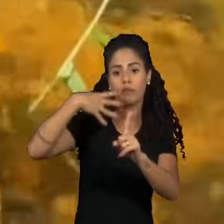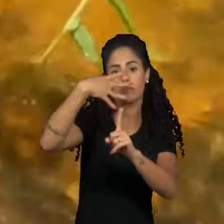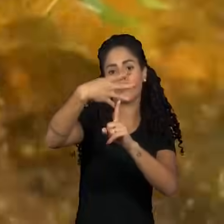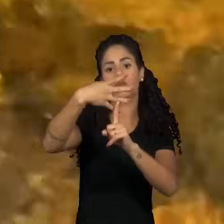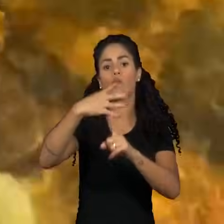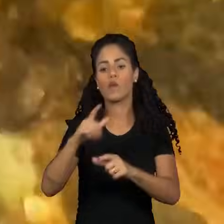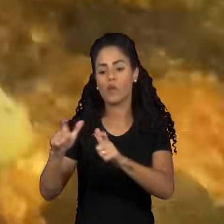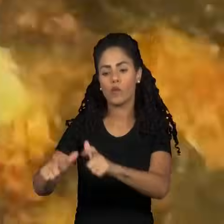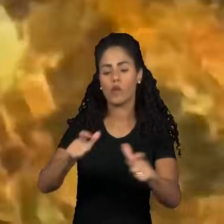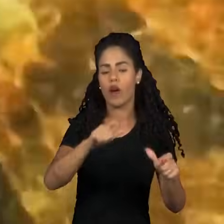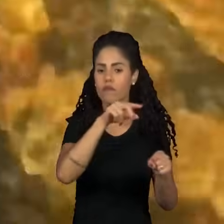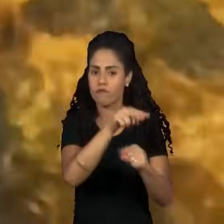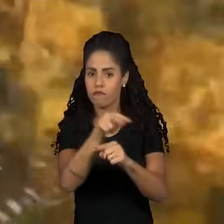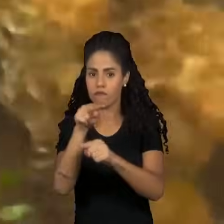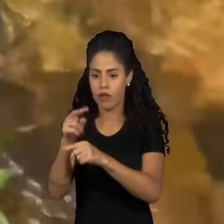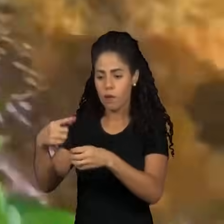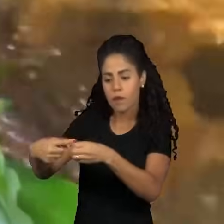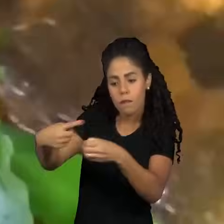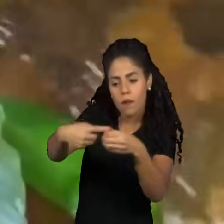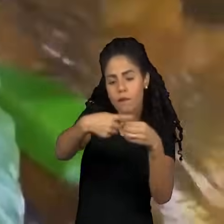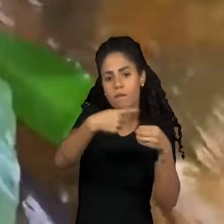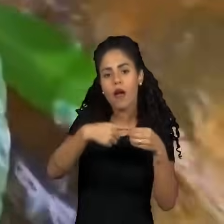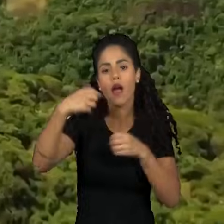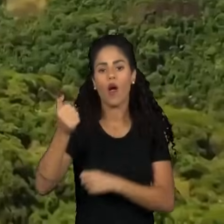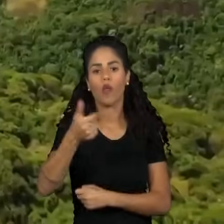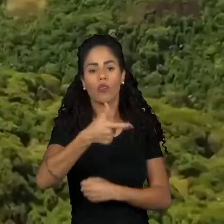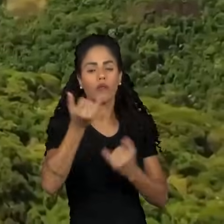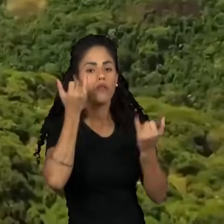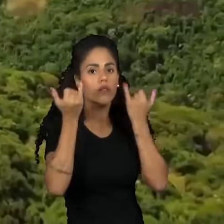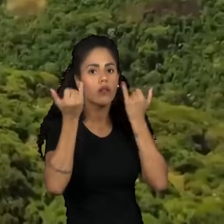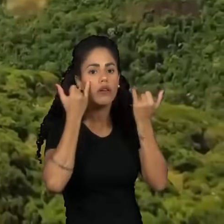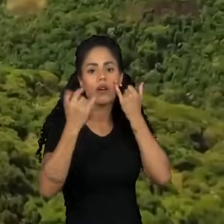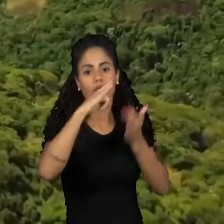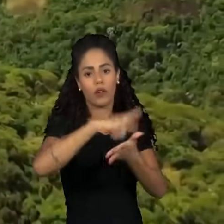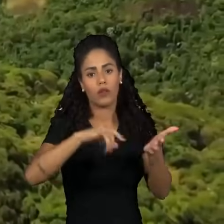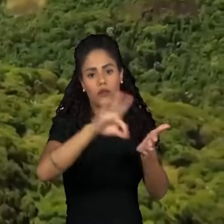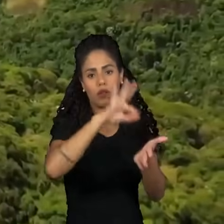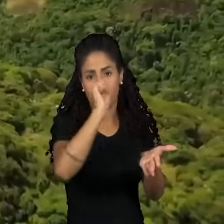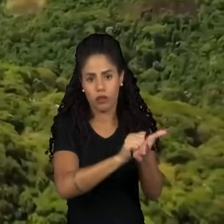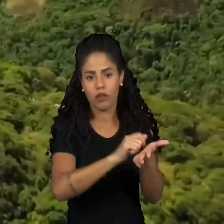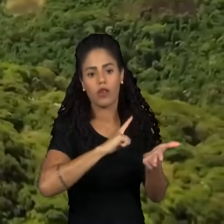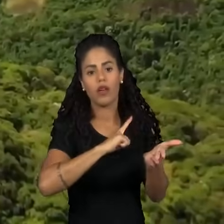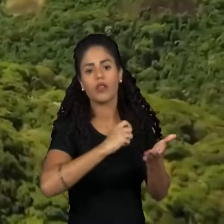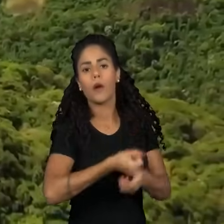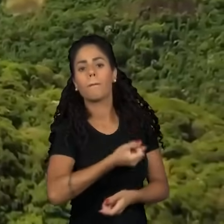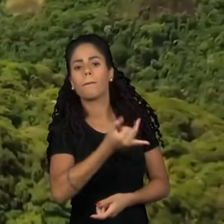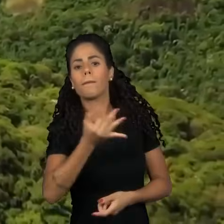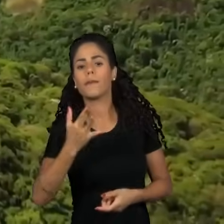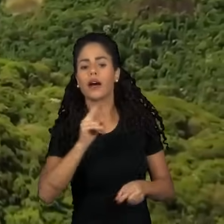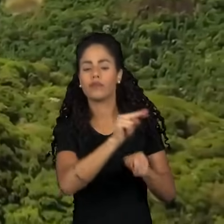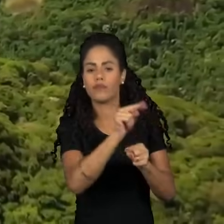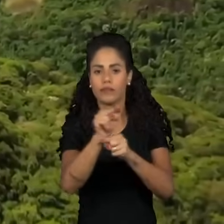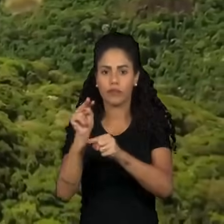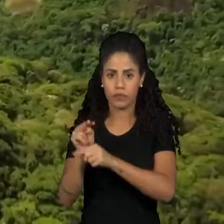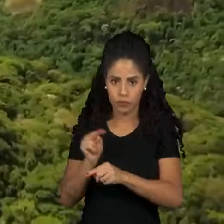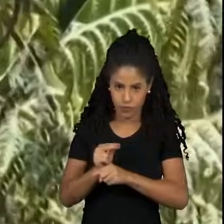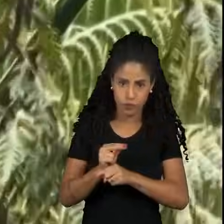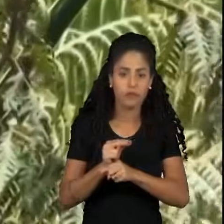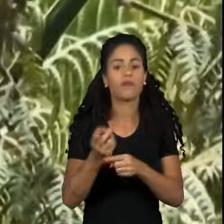áreas protegidas nos municípios do que as registradas no Cadastro Nacional de Unidades de Conservação, o